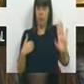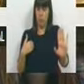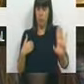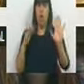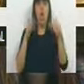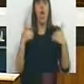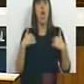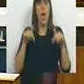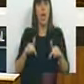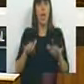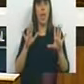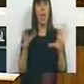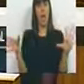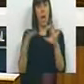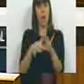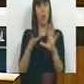porque aqui